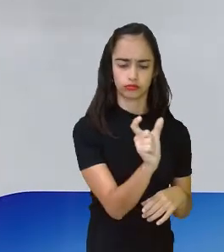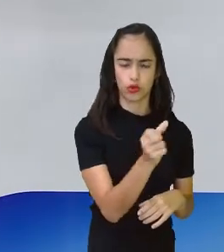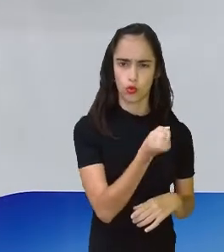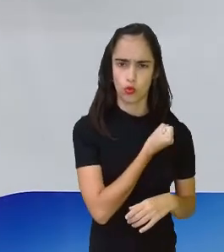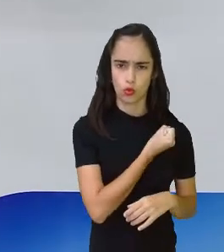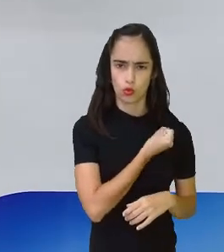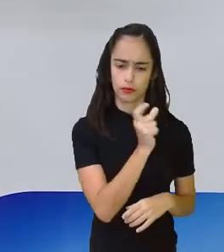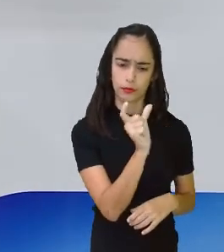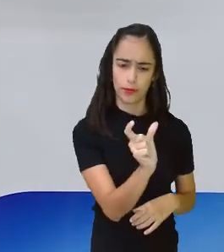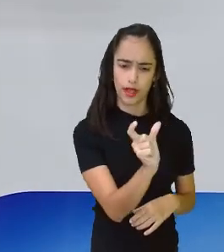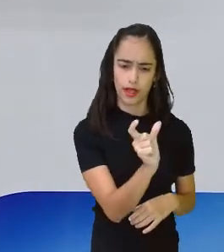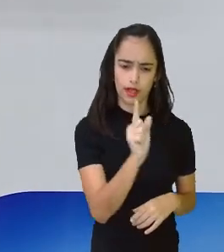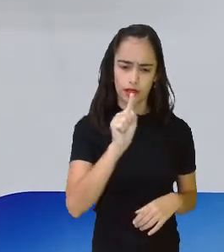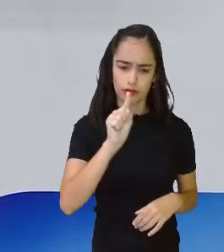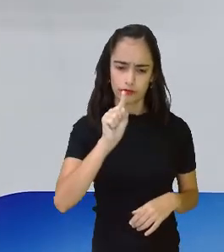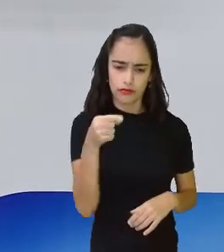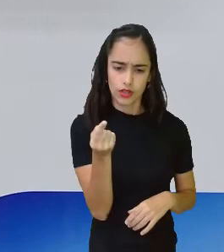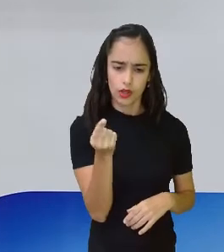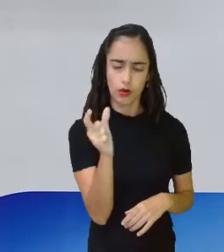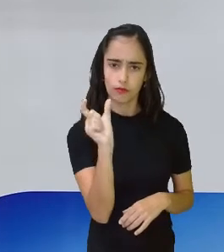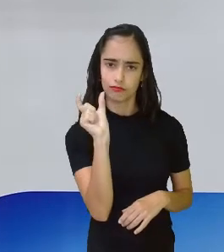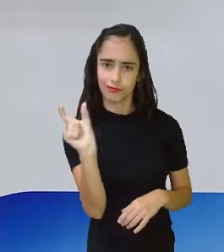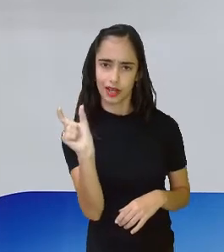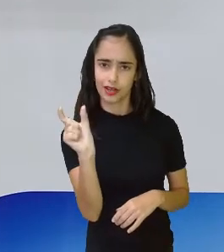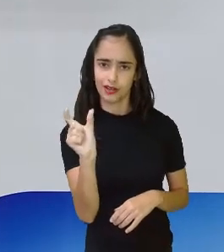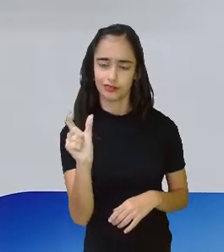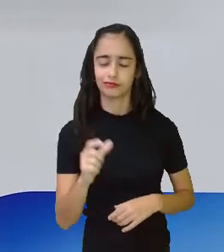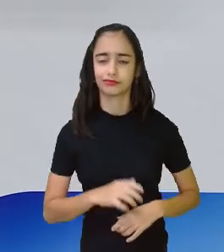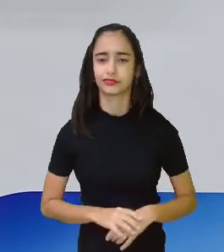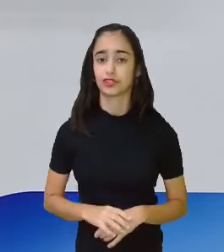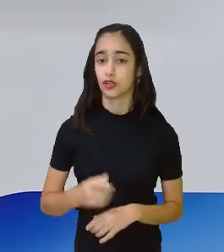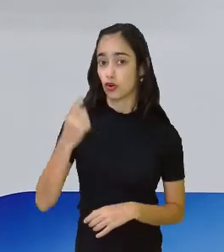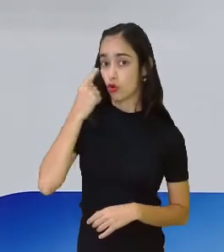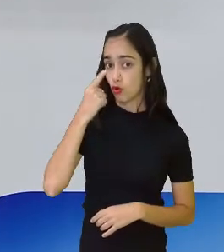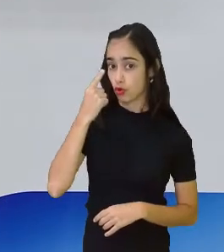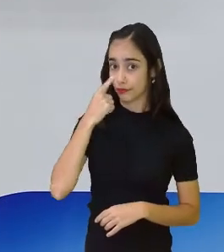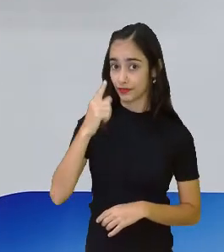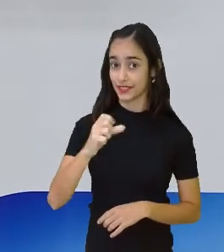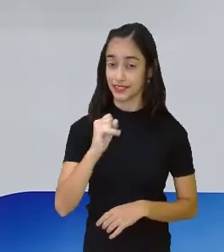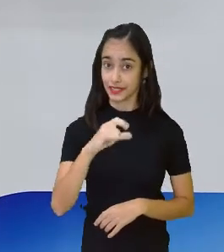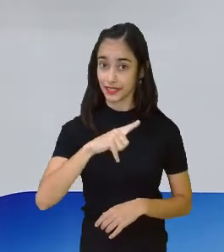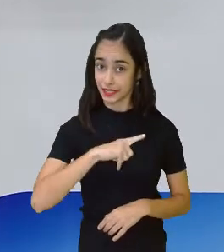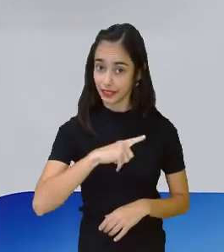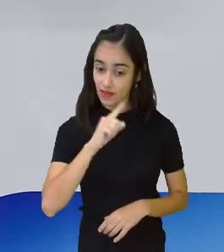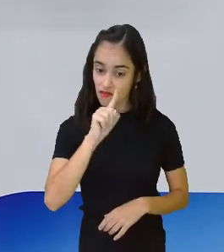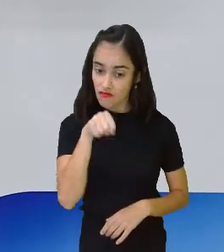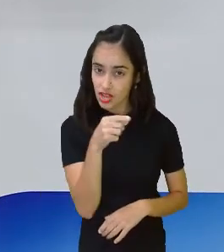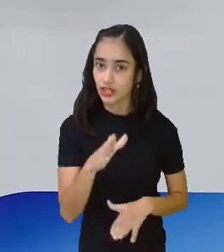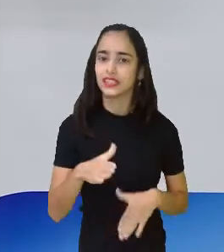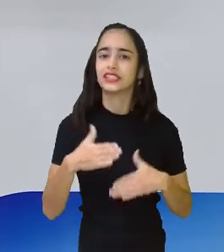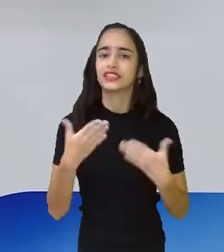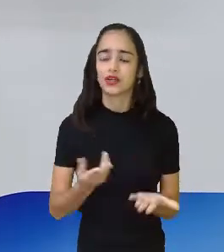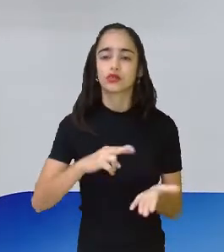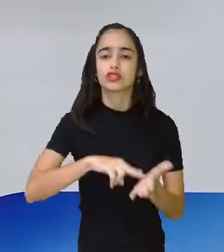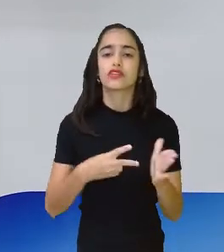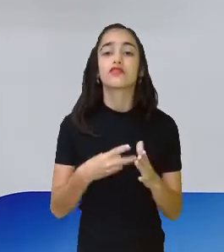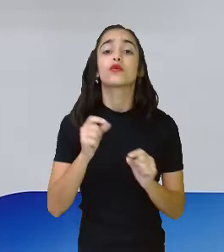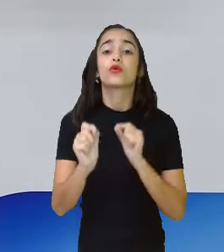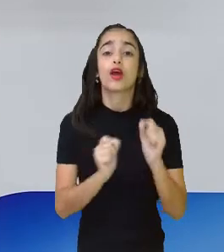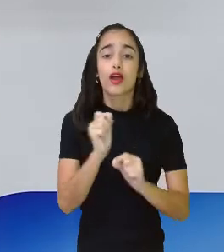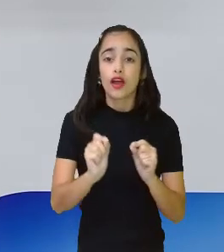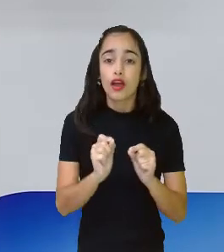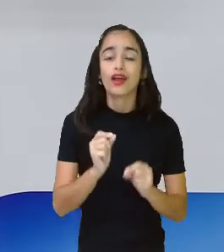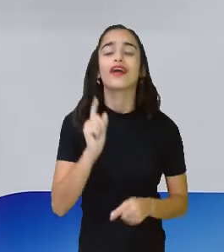uma vírgula. Presta atenção, quinto ano. Teve vírgula, é número decimal. Não